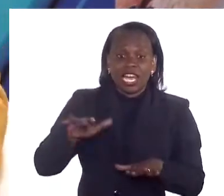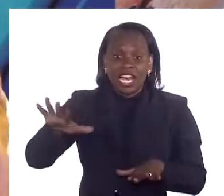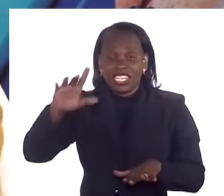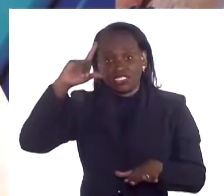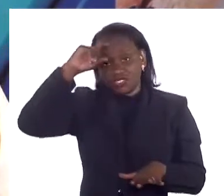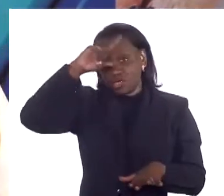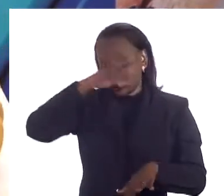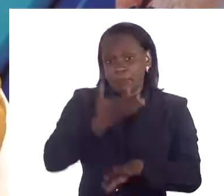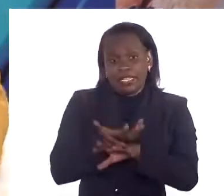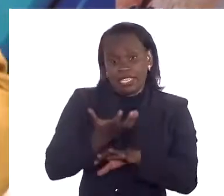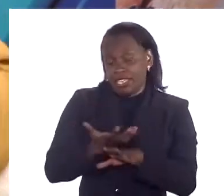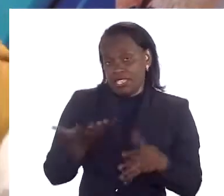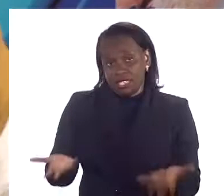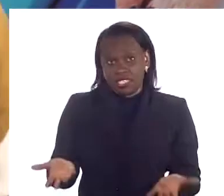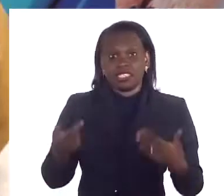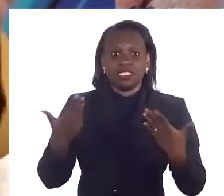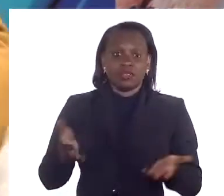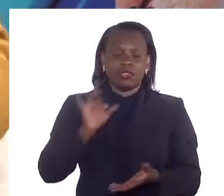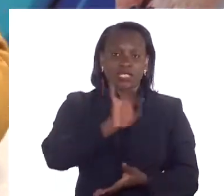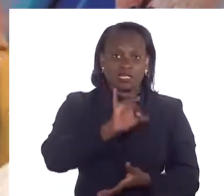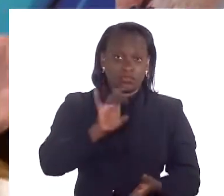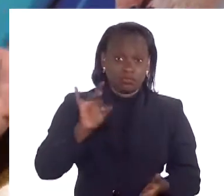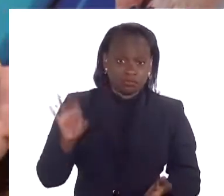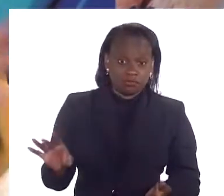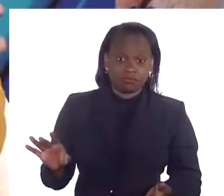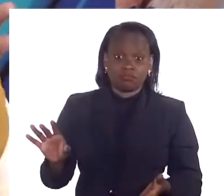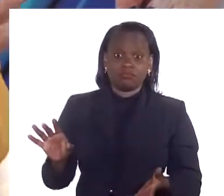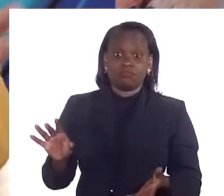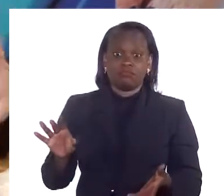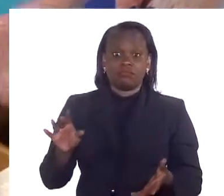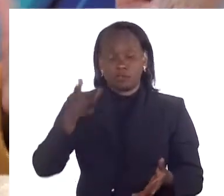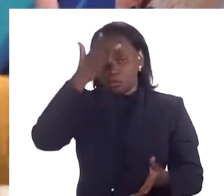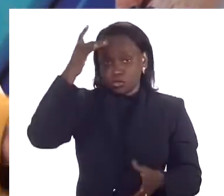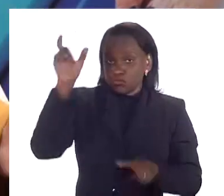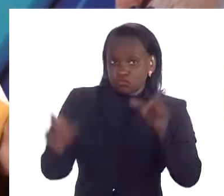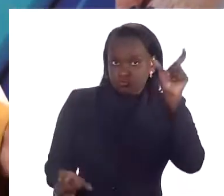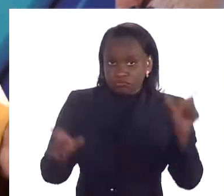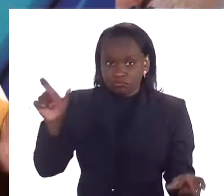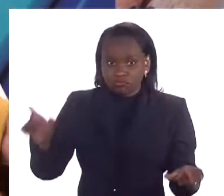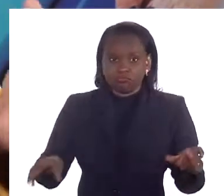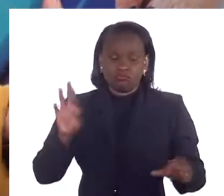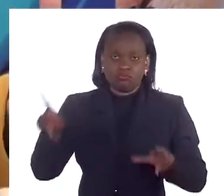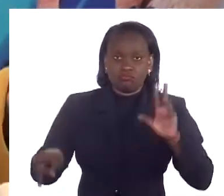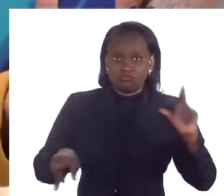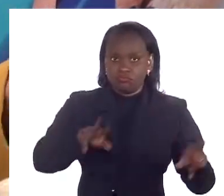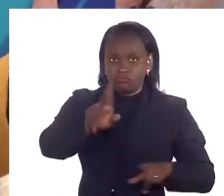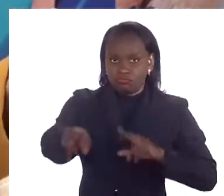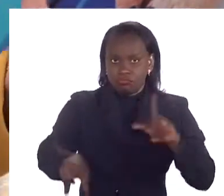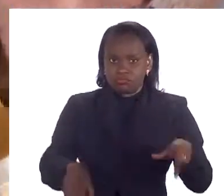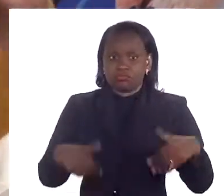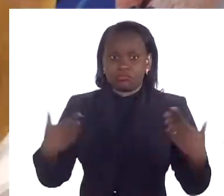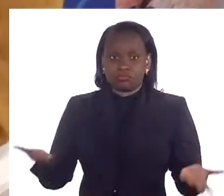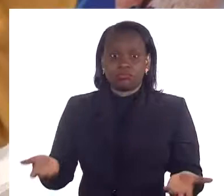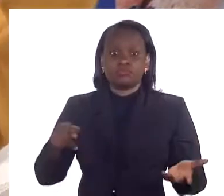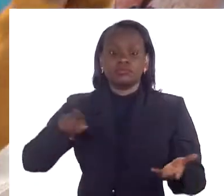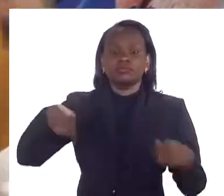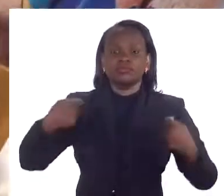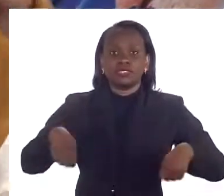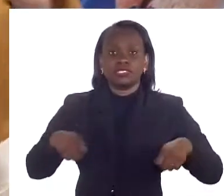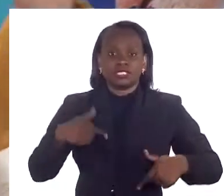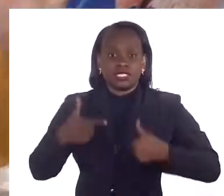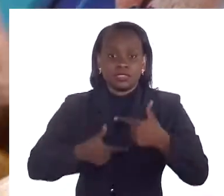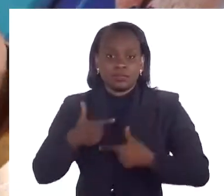algumas disciplinas. Enfim, então cada um é uma pessoa diferente da outra, então a gente tem